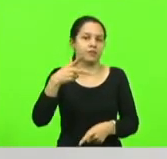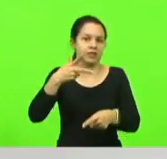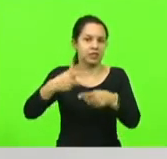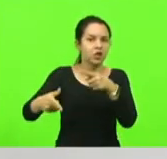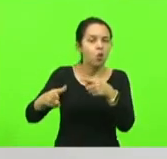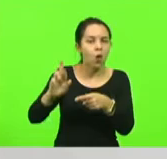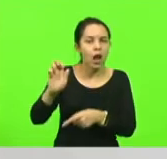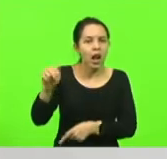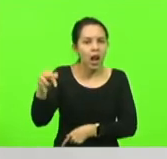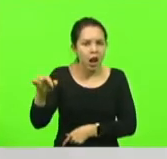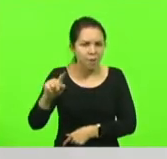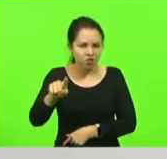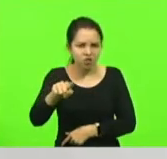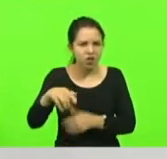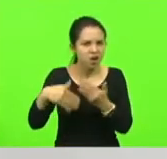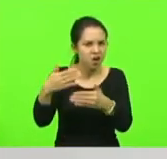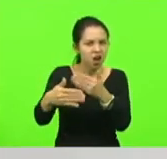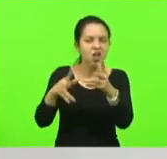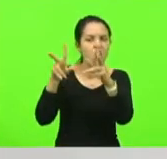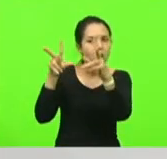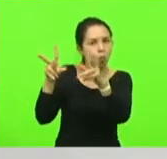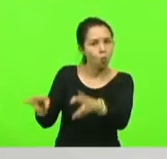virou um nojento igual a eles.